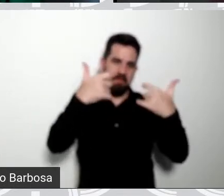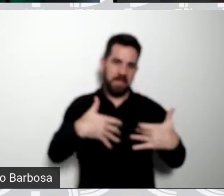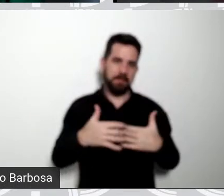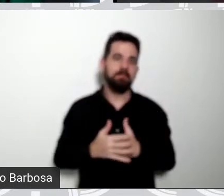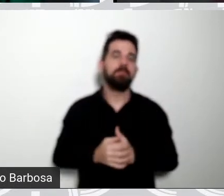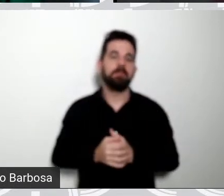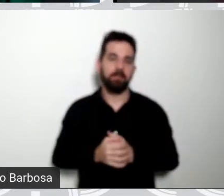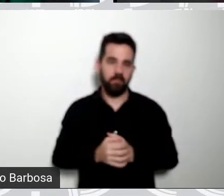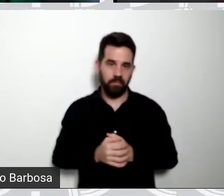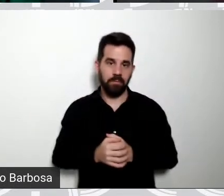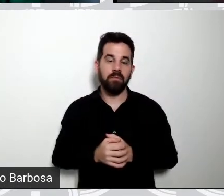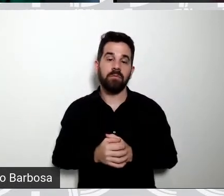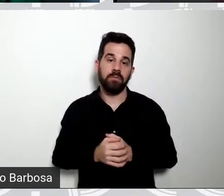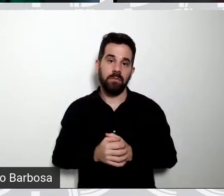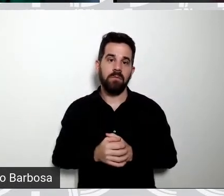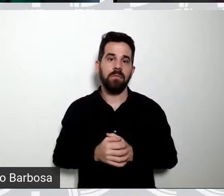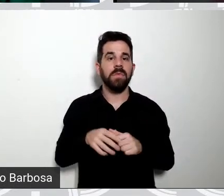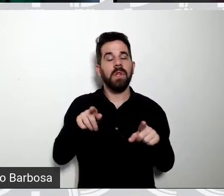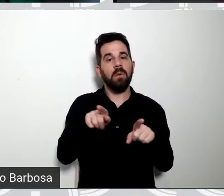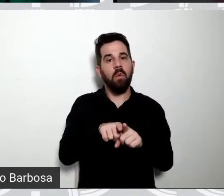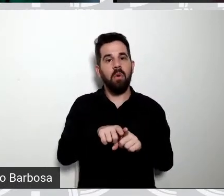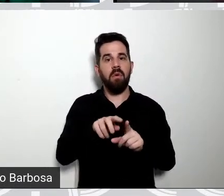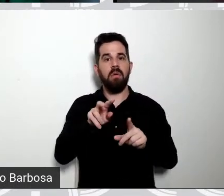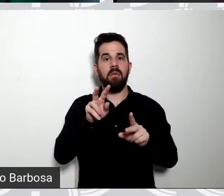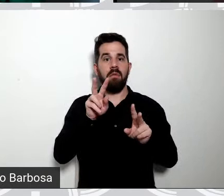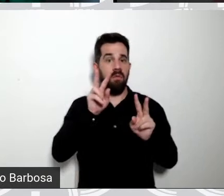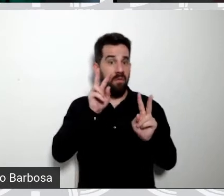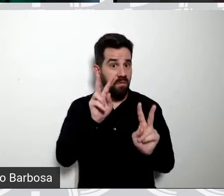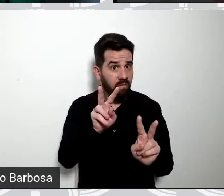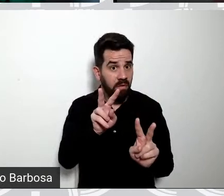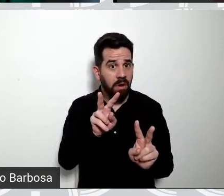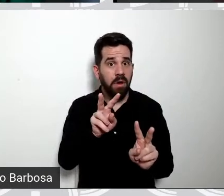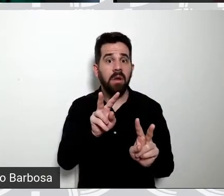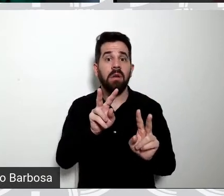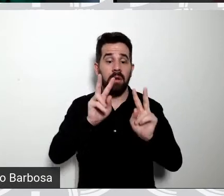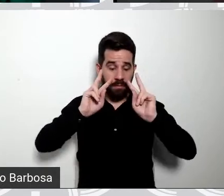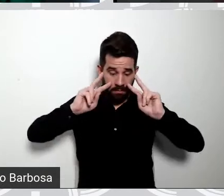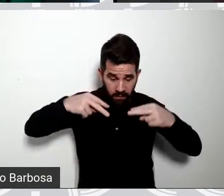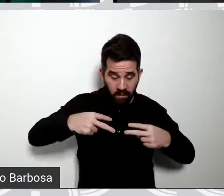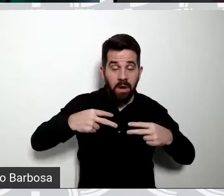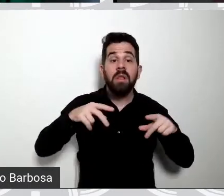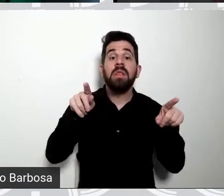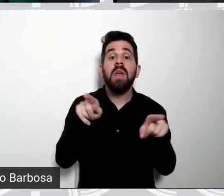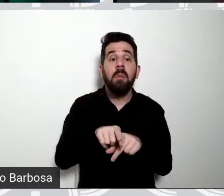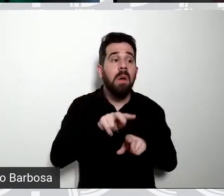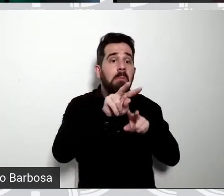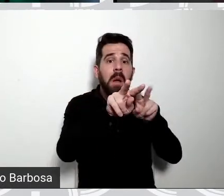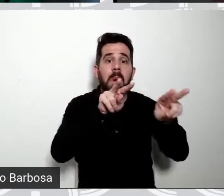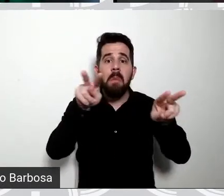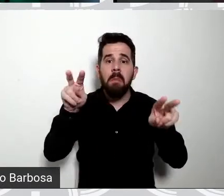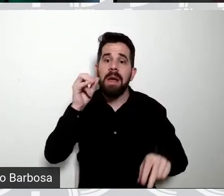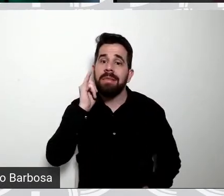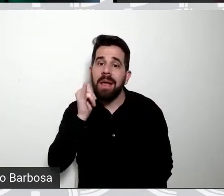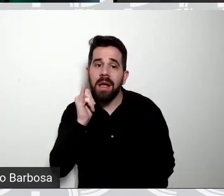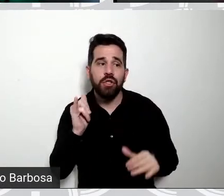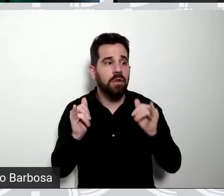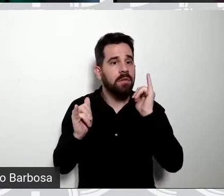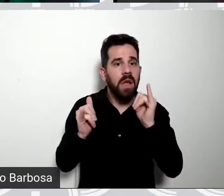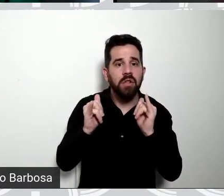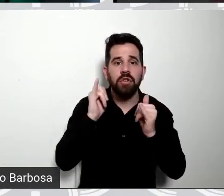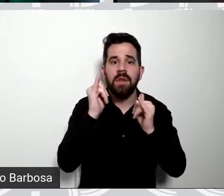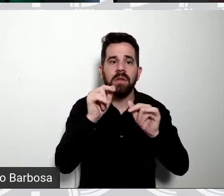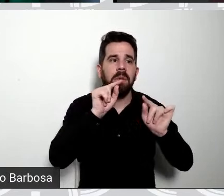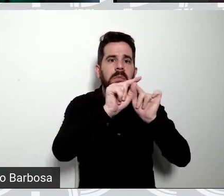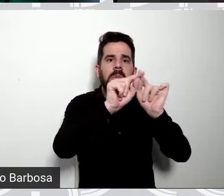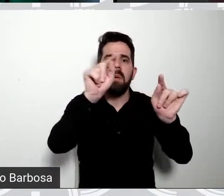né? Que é esse de encarar e se auto-investir nas múltiplas narrativas, nas múltiplas visadas do que poderia ser